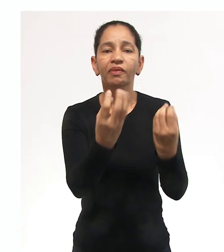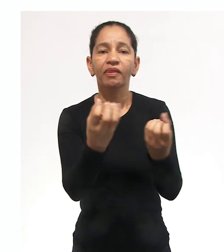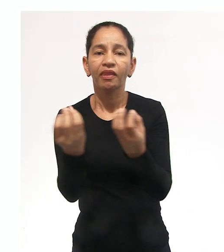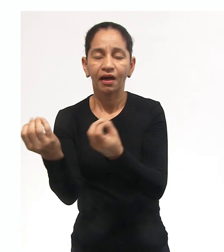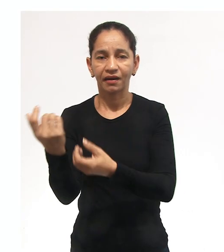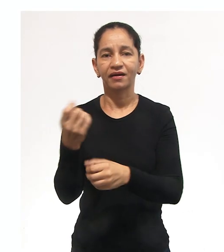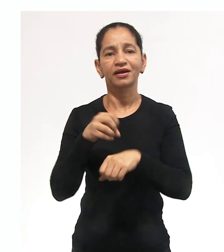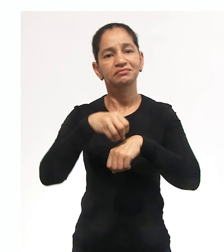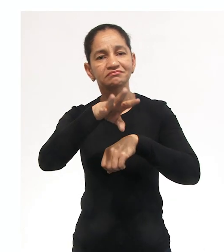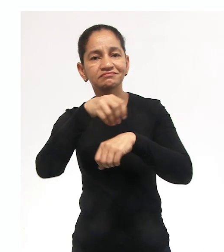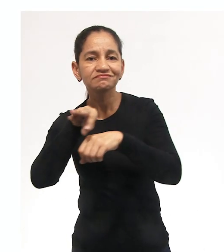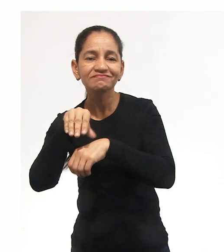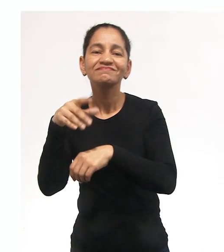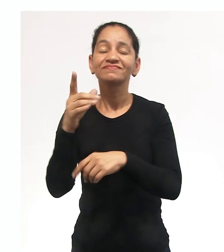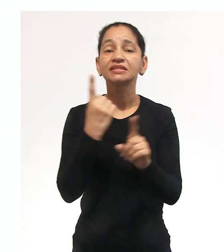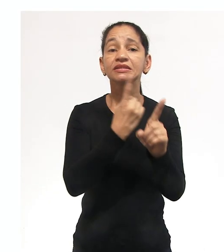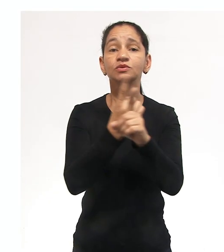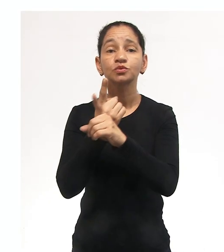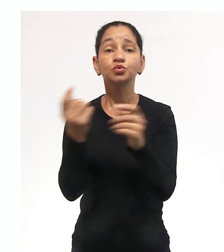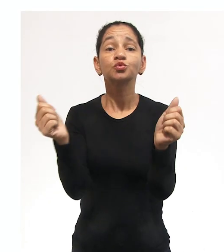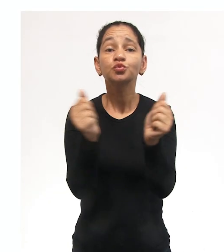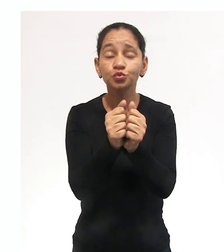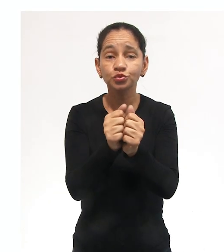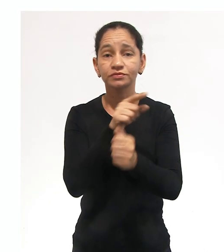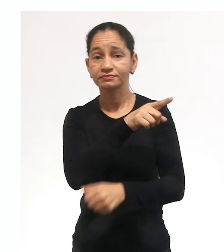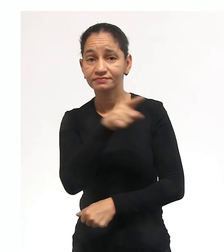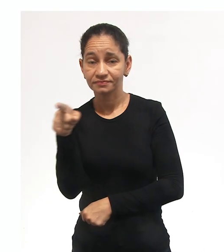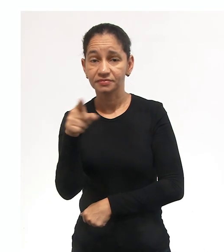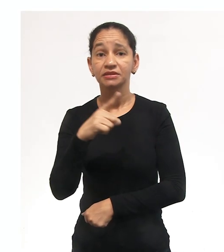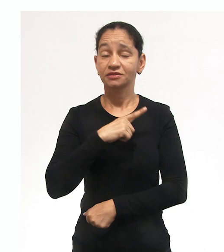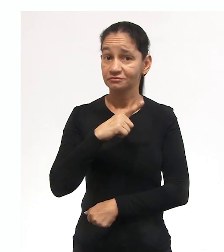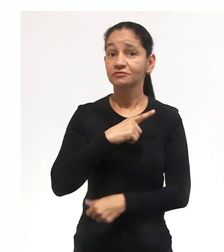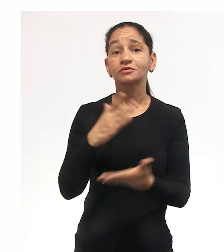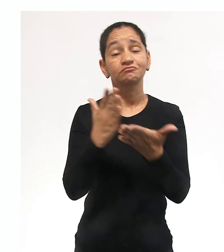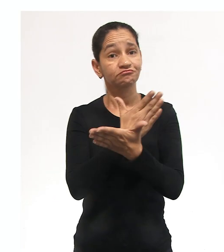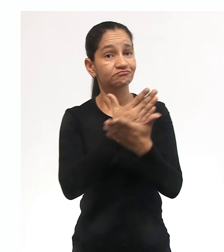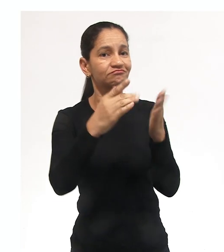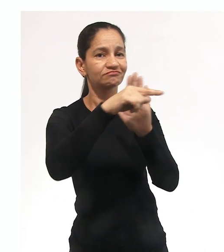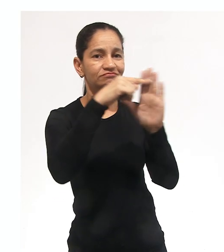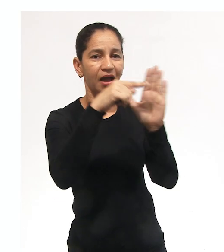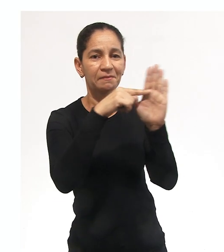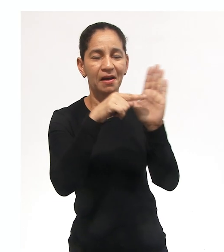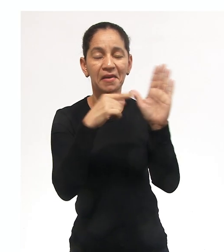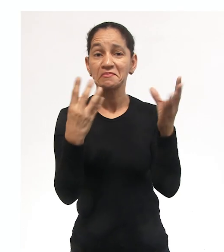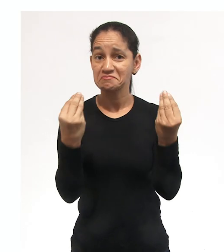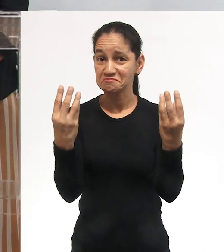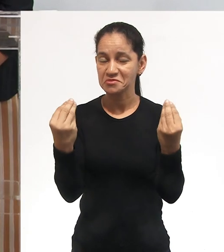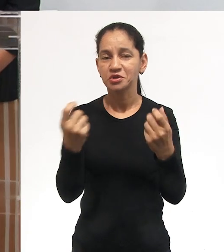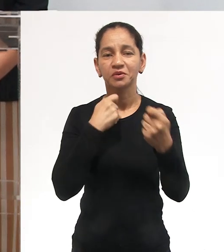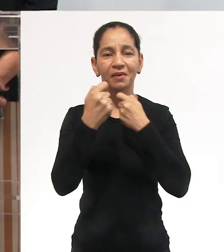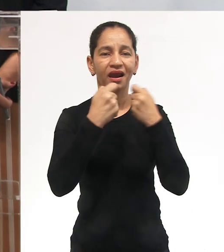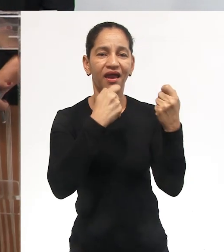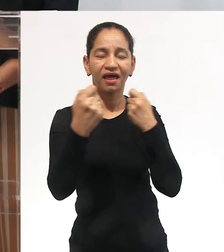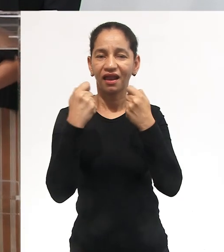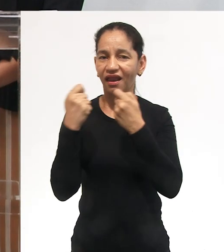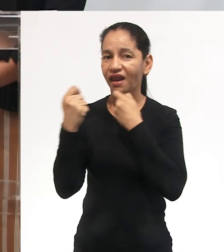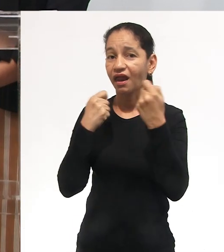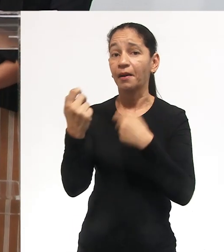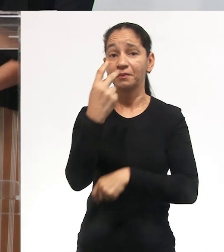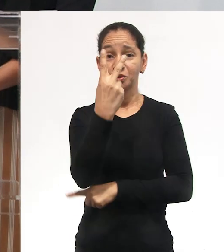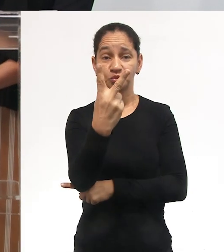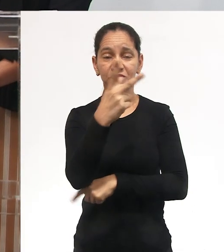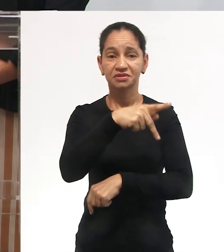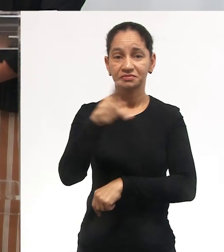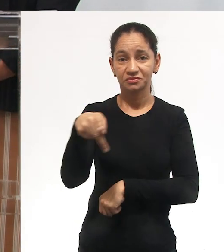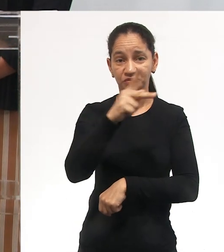final da disciplina. Os encontros síncronos, nós vamos ter surpresas, nós vamos ter entrevistas, né, com